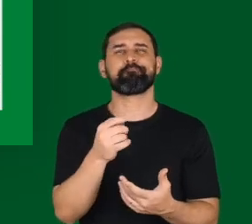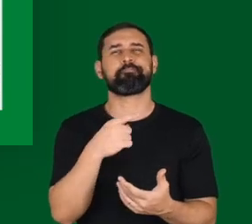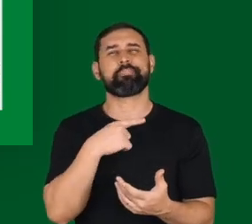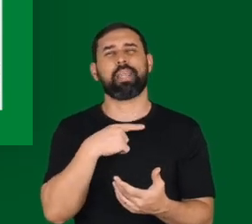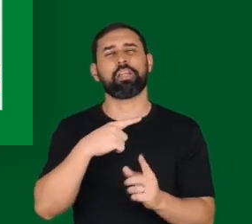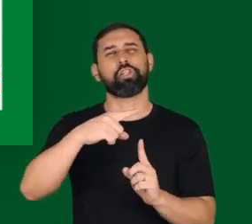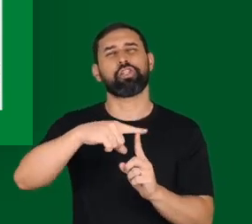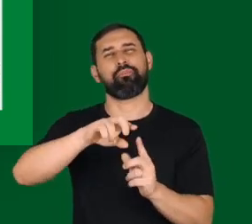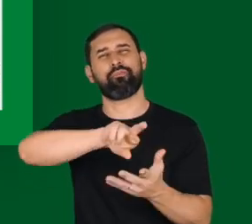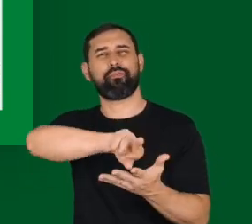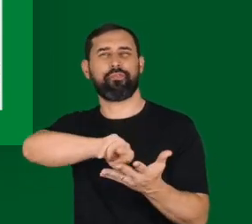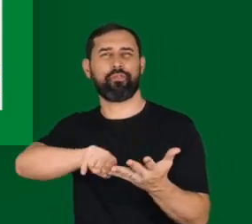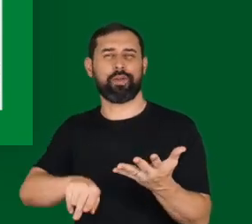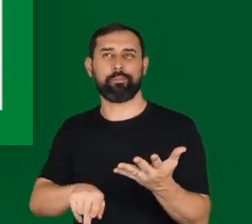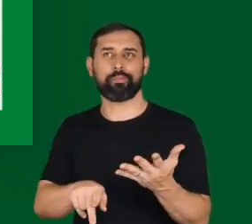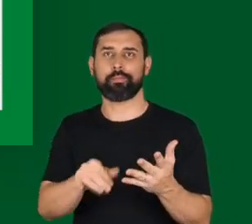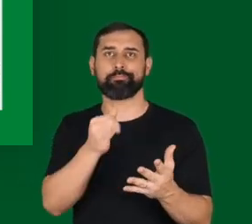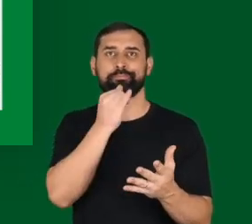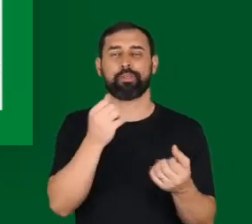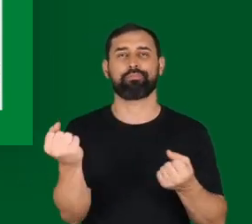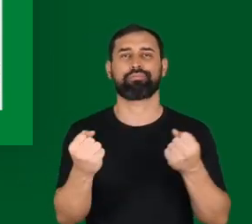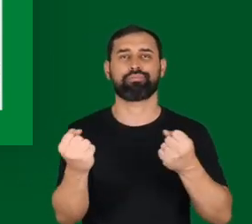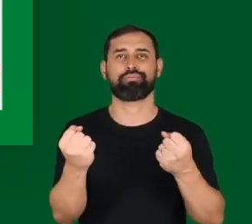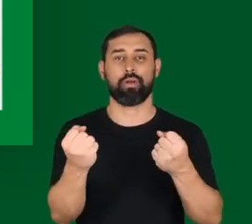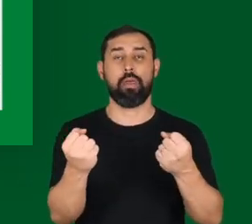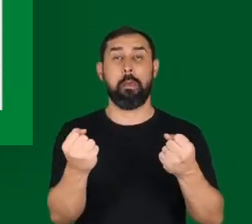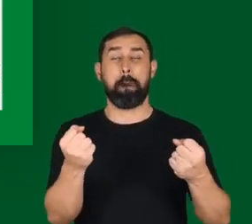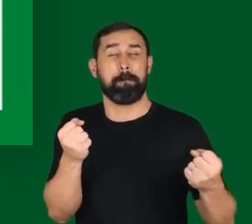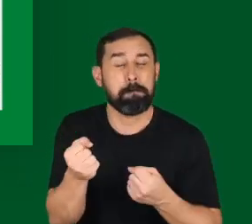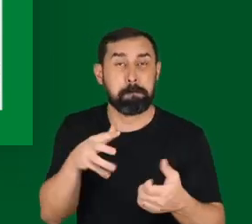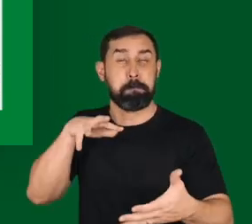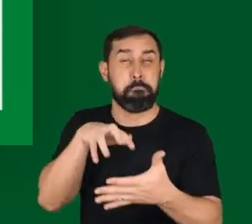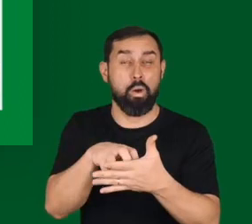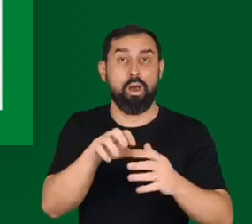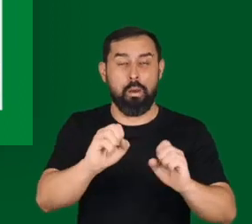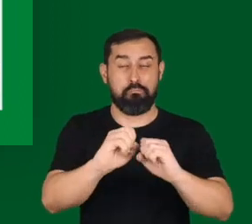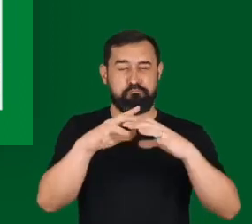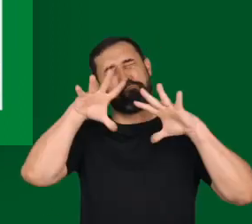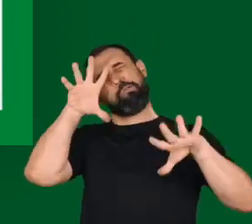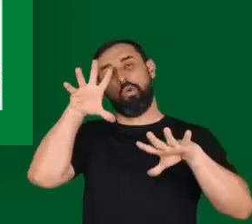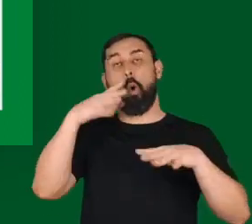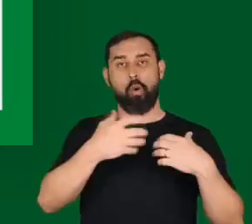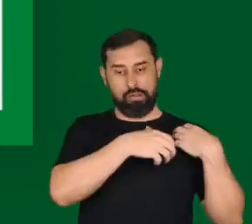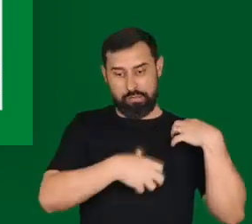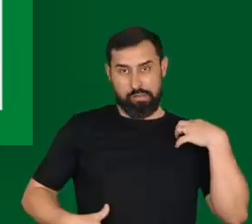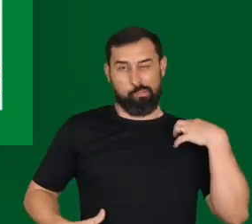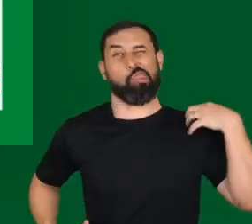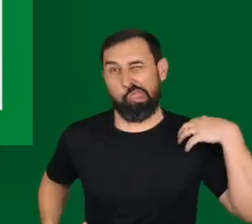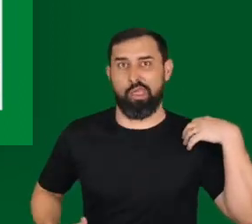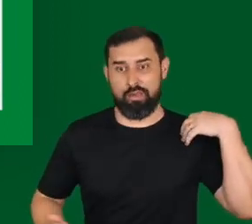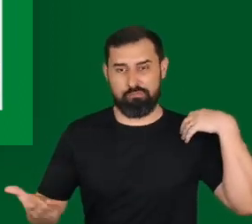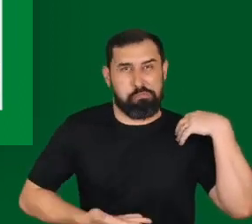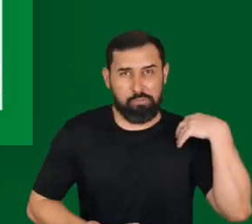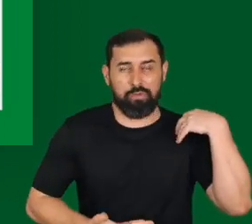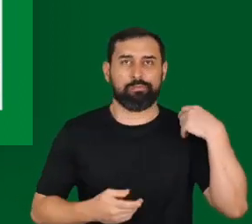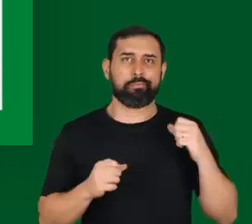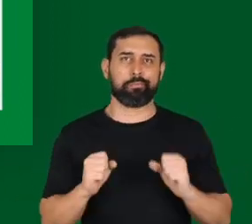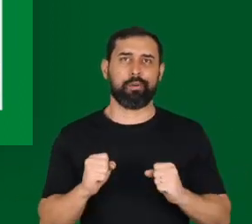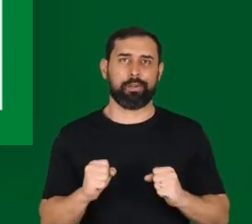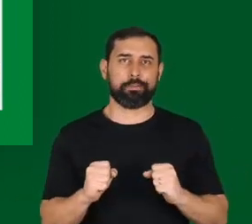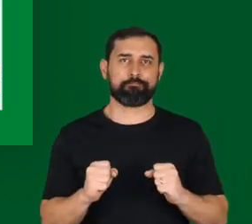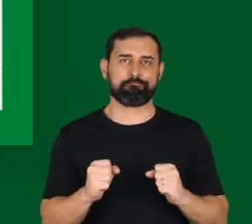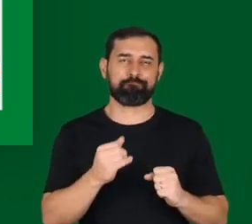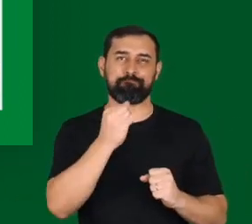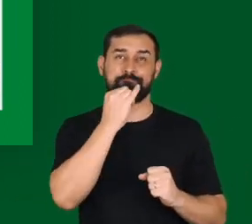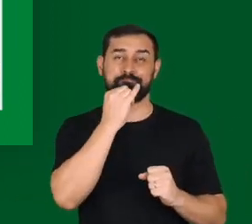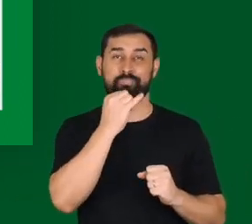de lesões, inclusive com airbag e cinto de segurança, que pode ocorrer durante esse acidente automobilístico. Principalmente o